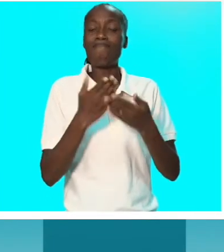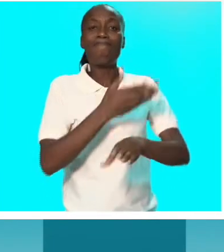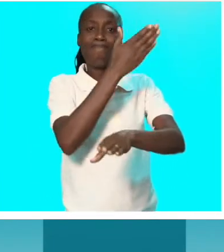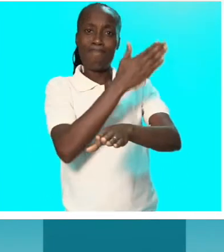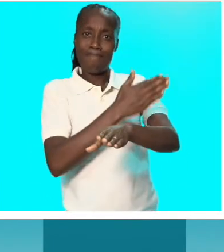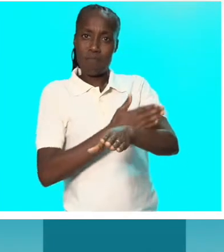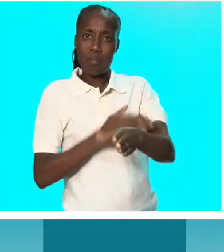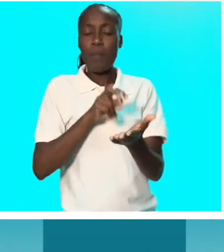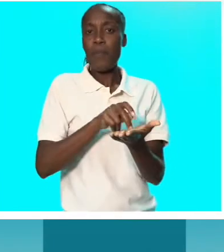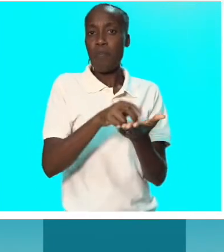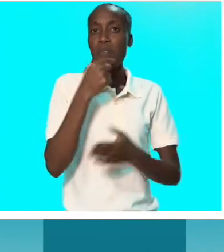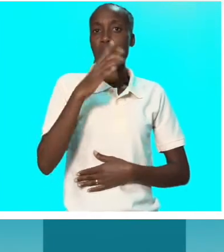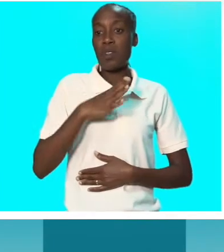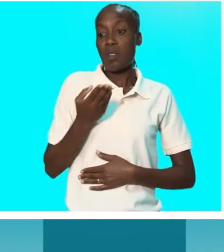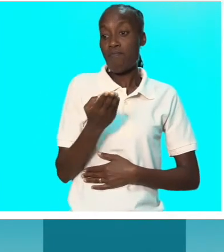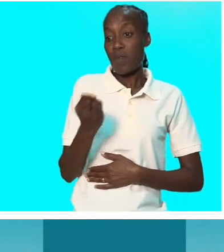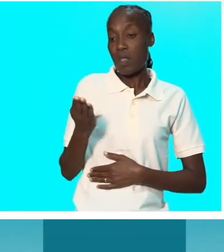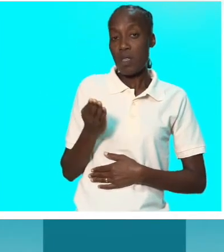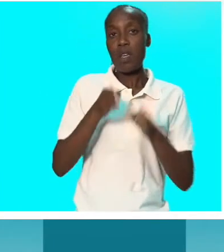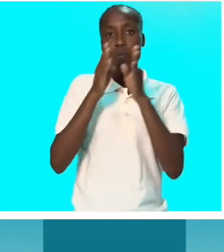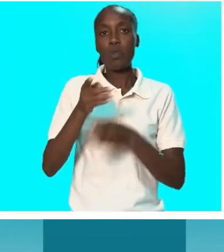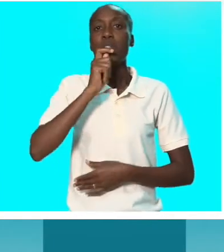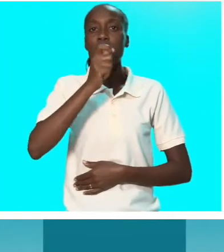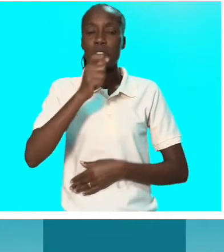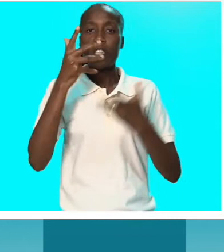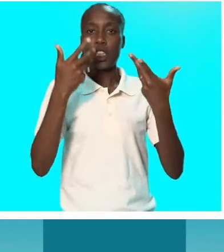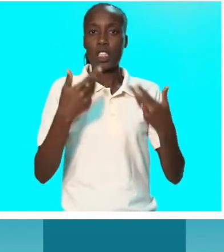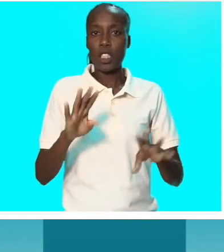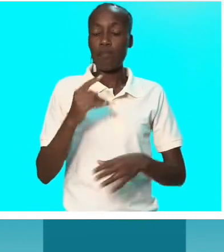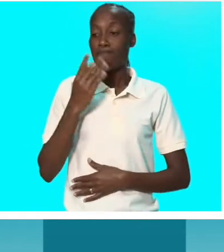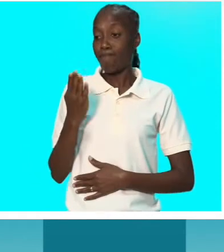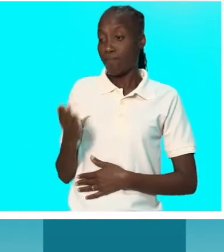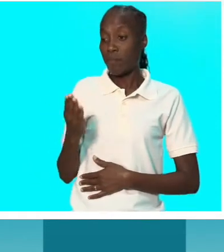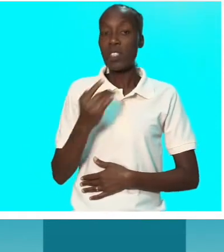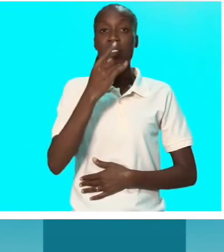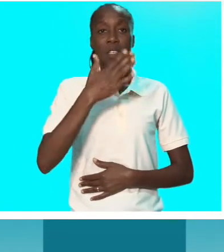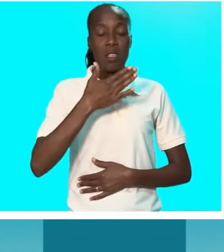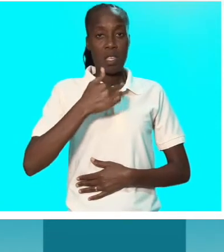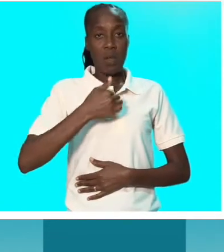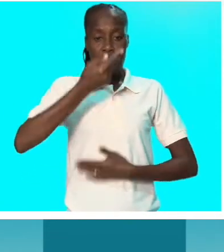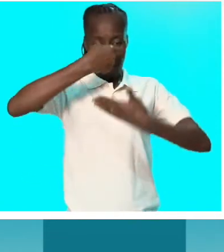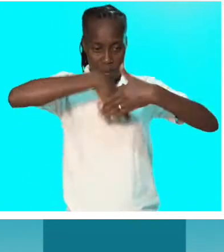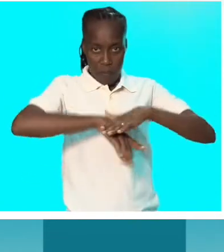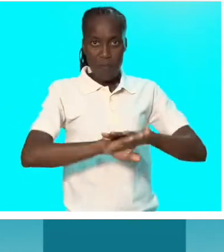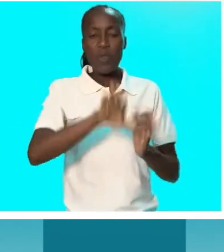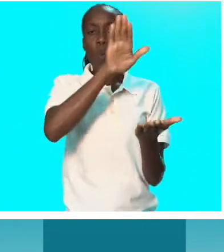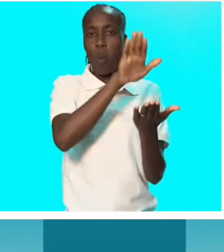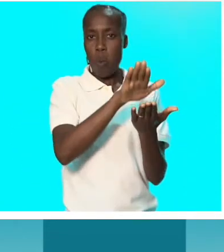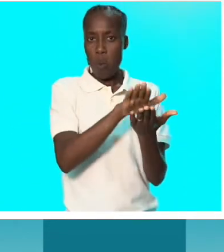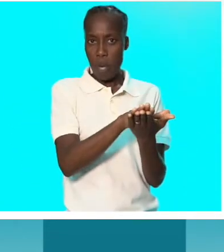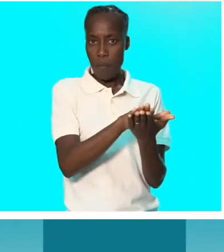amputação dos membros, como contam os nossos entrevistados. Para eu ir à enfermaria,